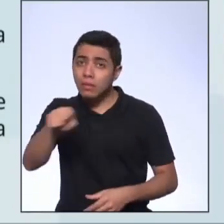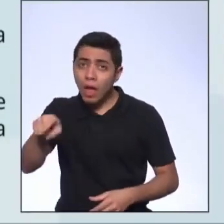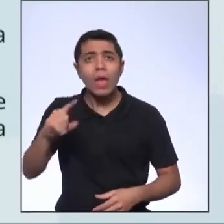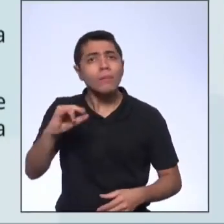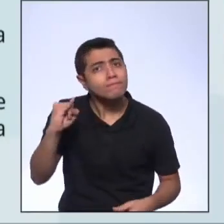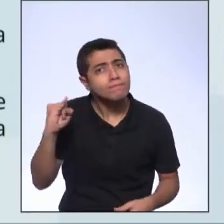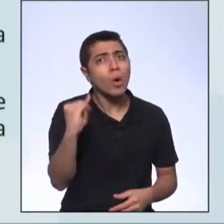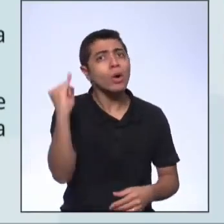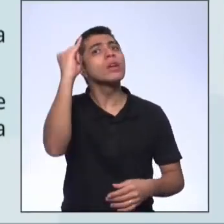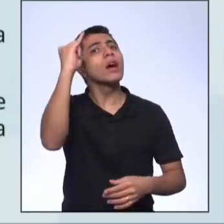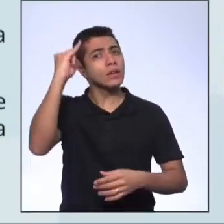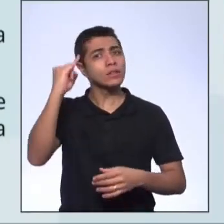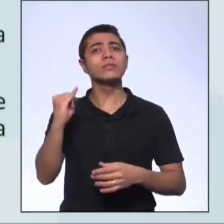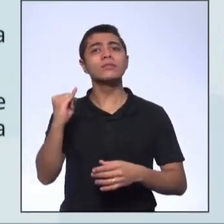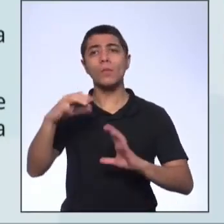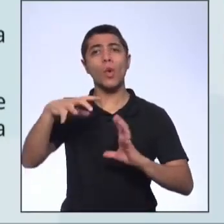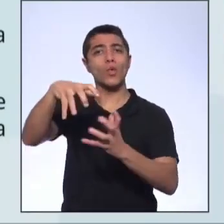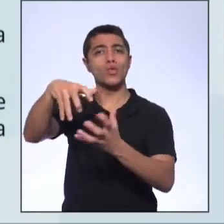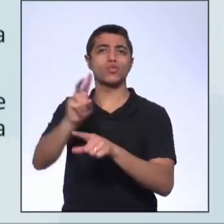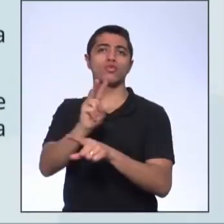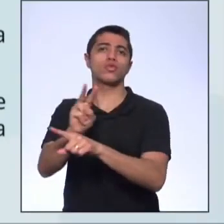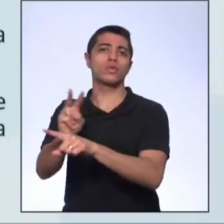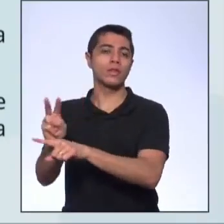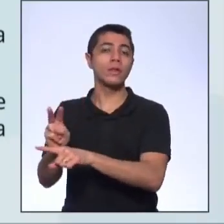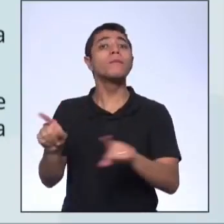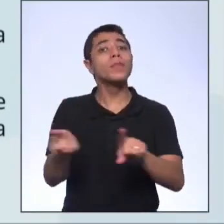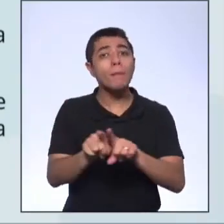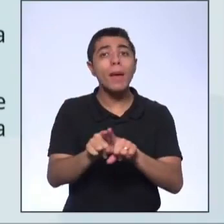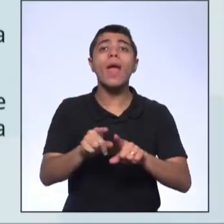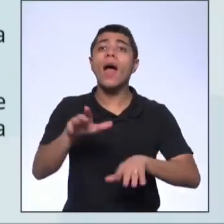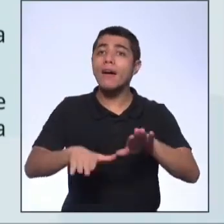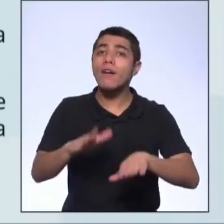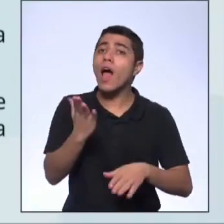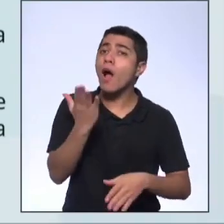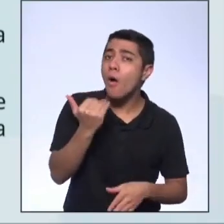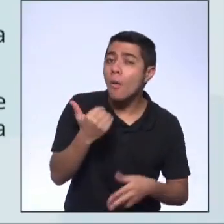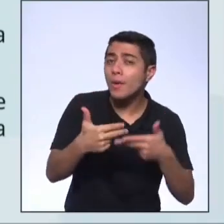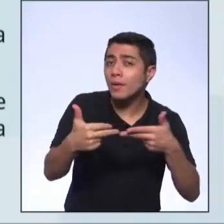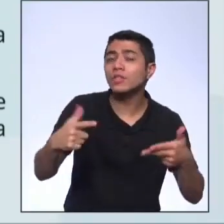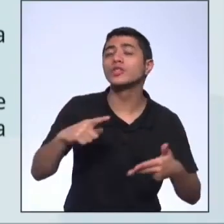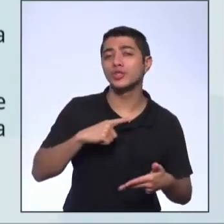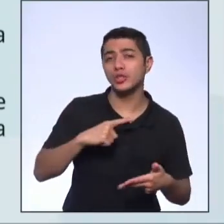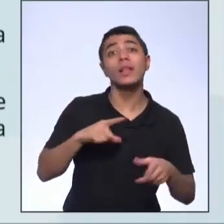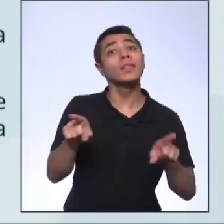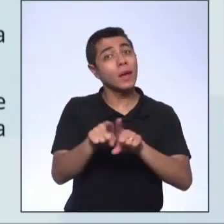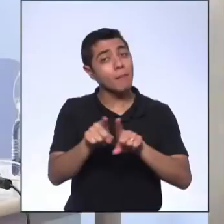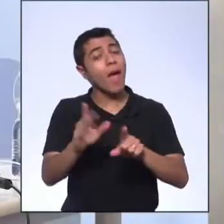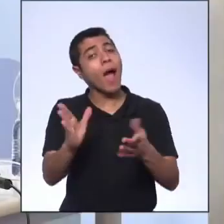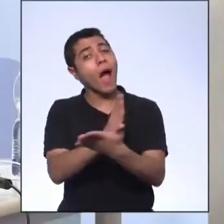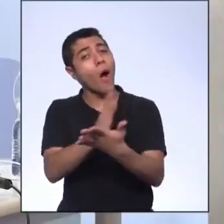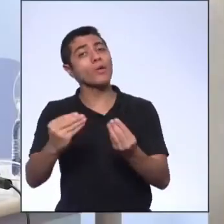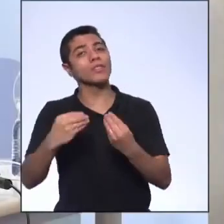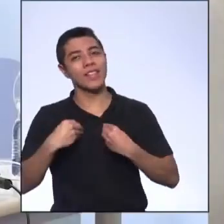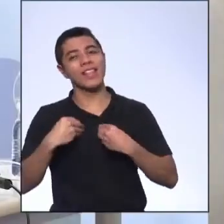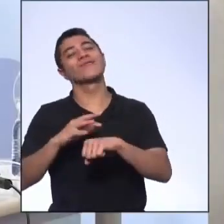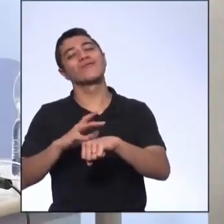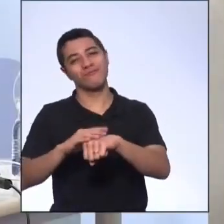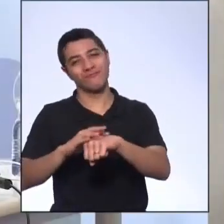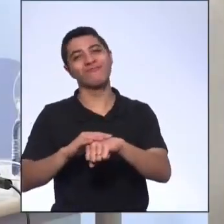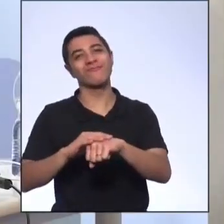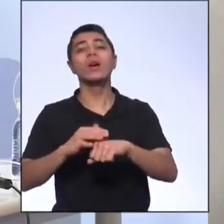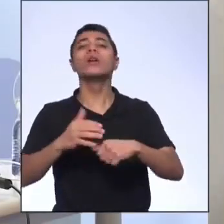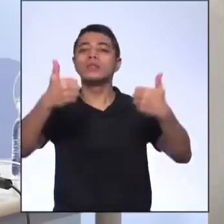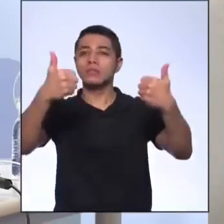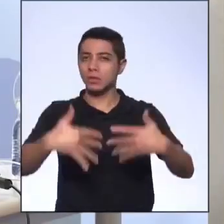da forma de alimentação também e algumas doenças causadas por esses grupos. Então, por hoje é isso.